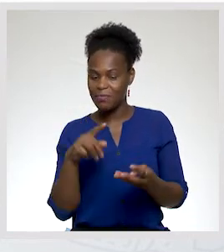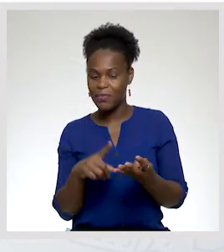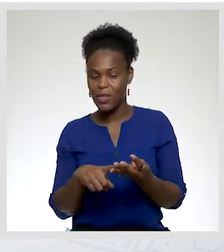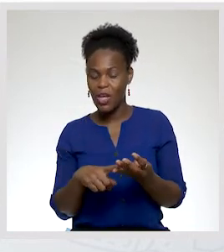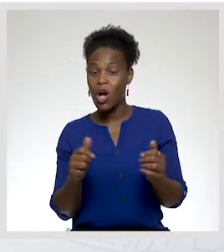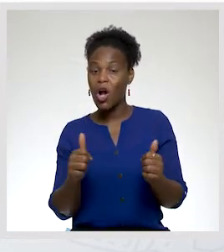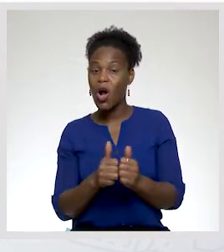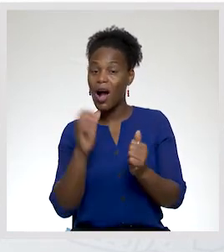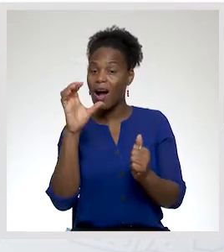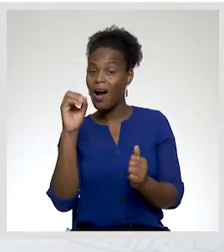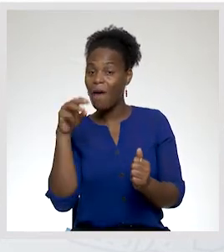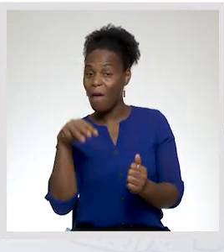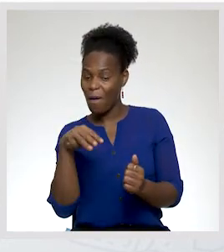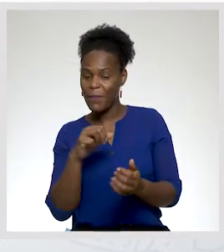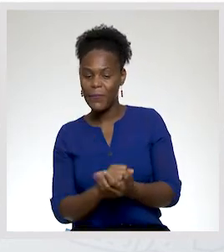com,